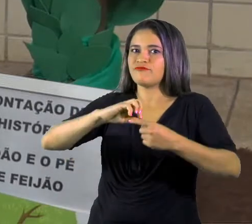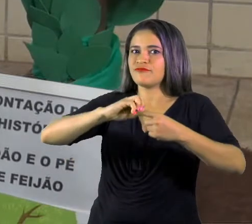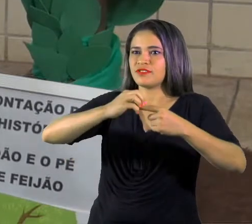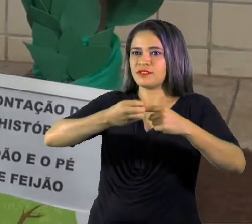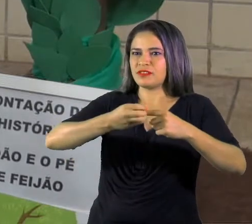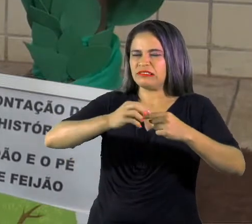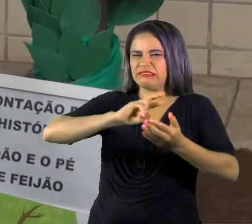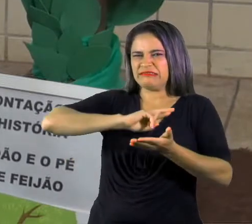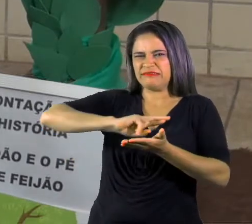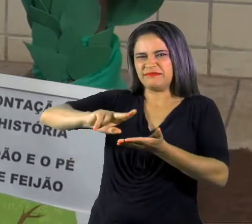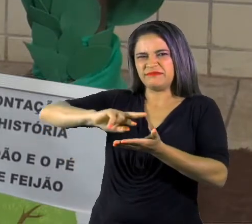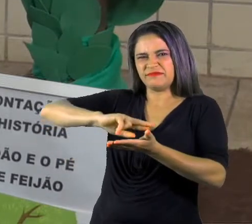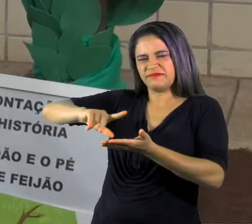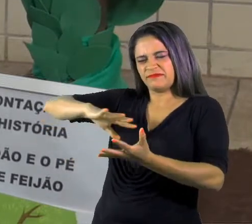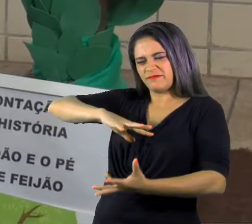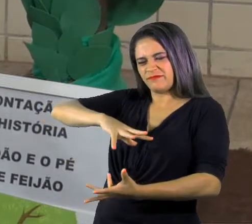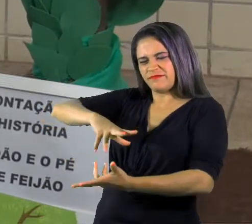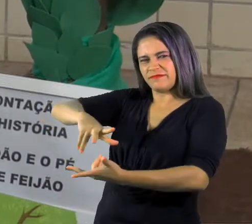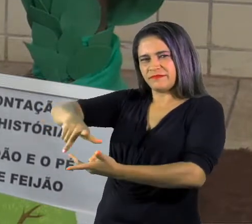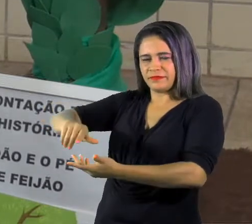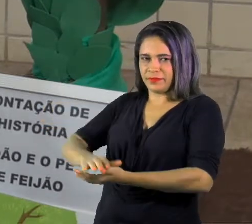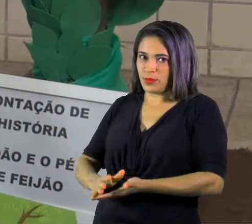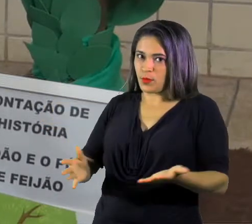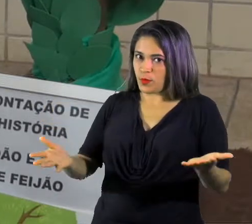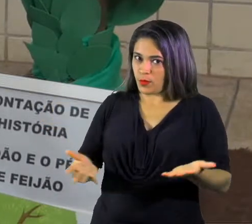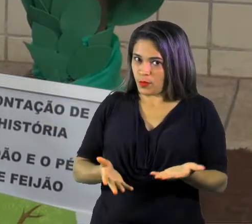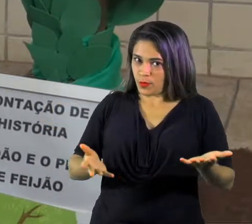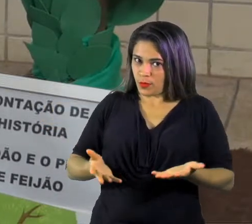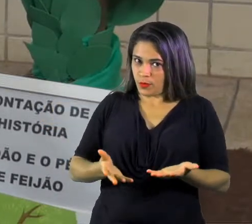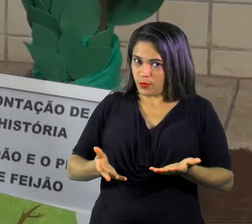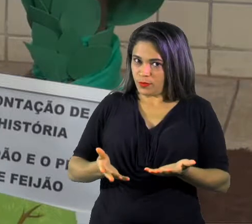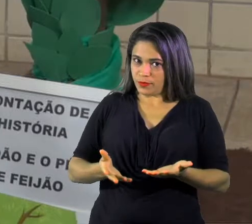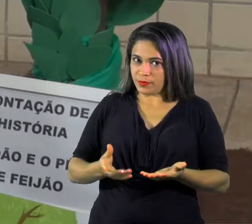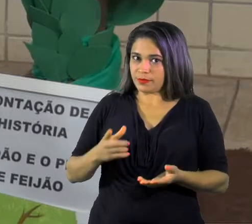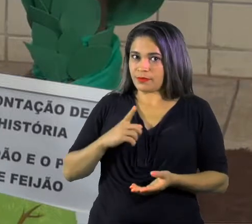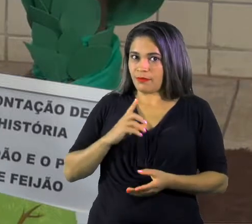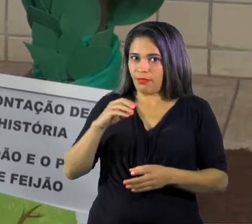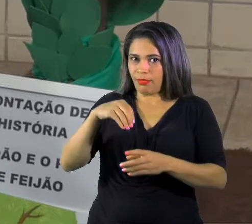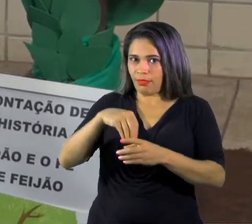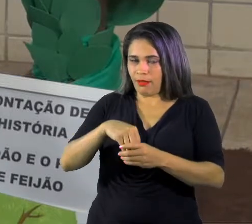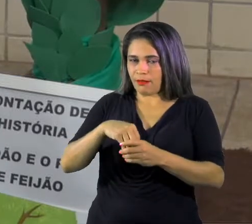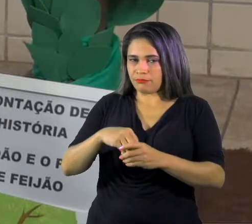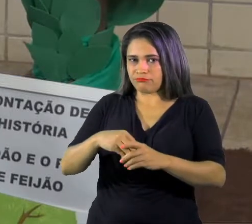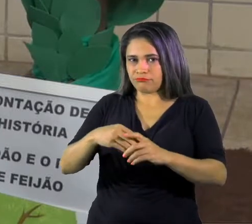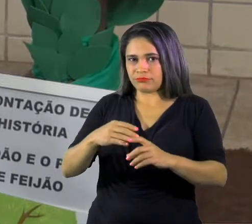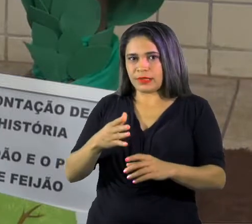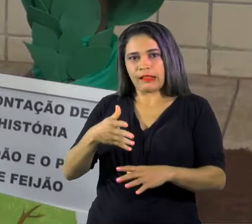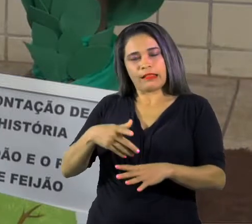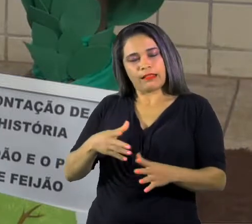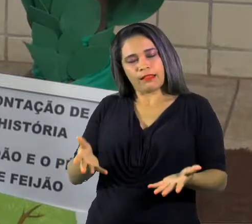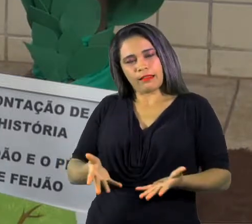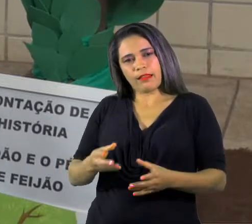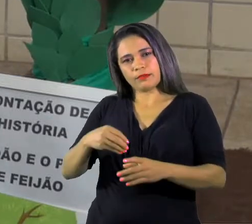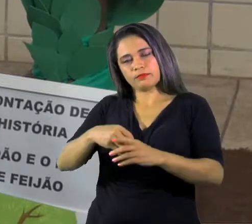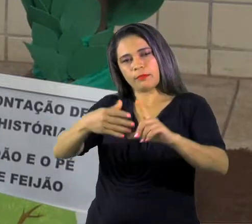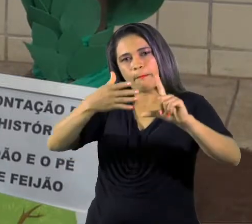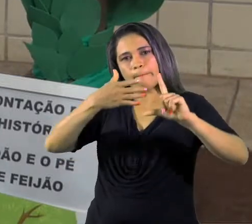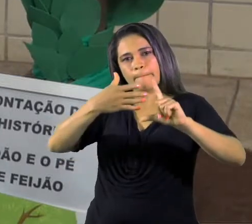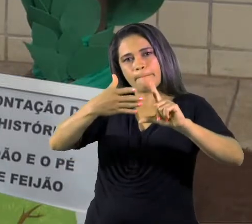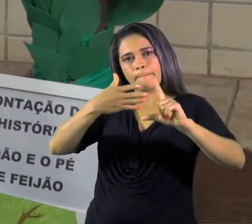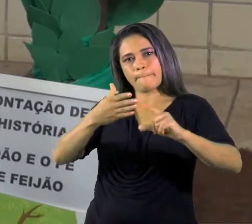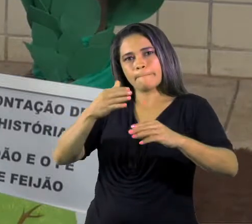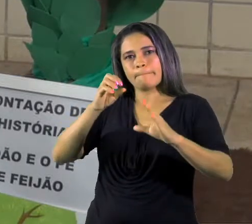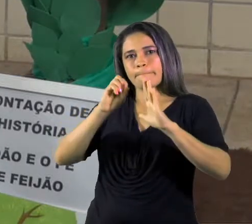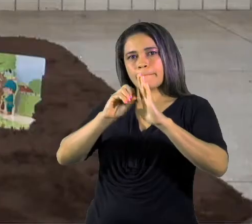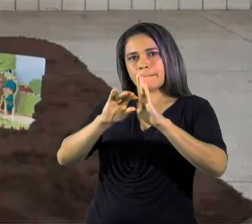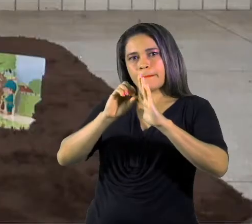várias versões. A versão que nós vamos contar hoje também está disponível lá na nossa ferramenta Palmas Homeschool. Vamos